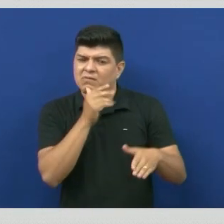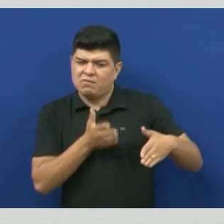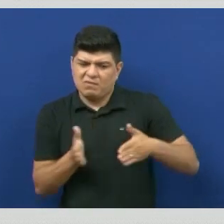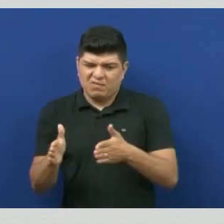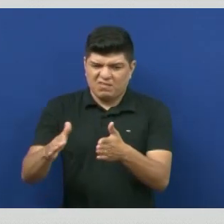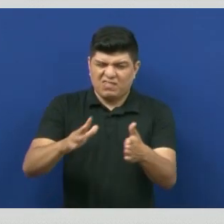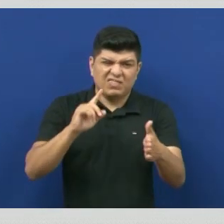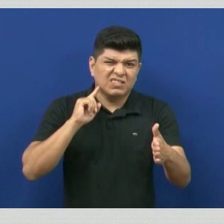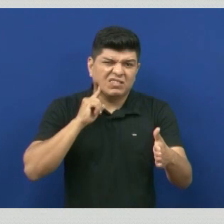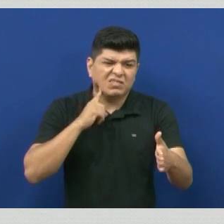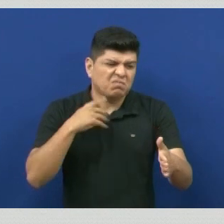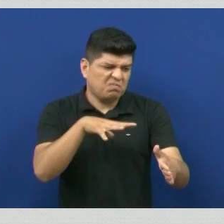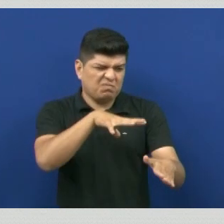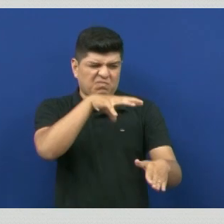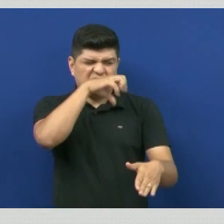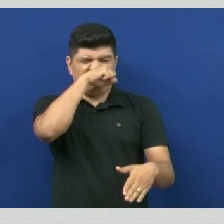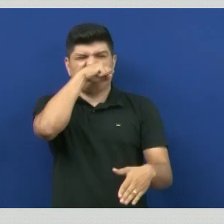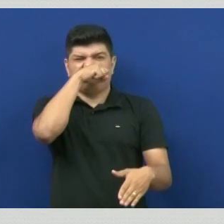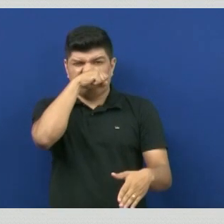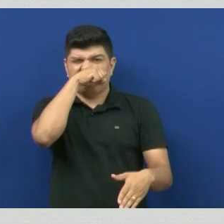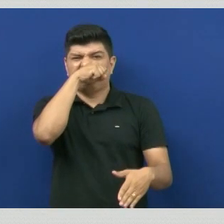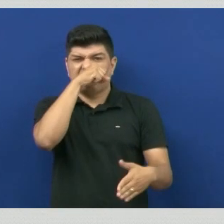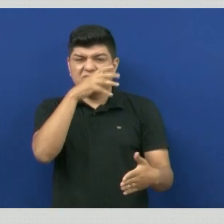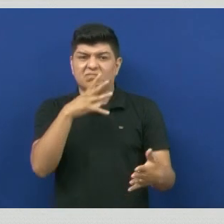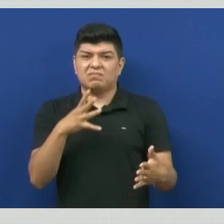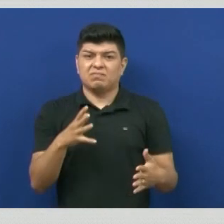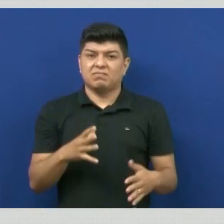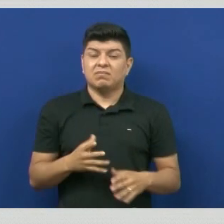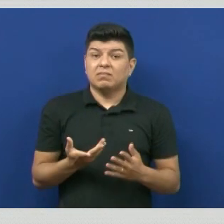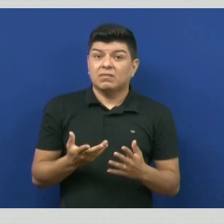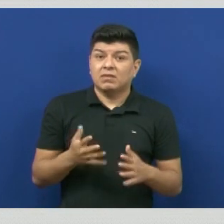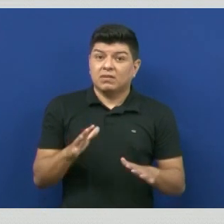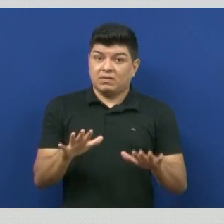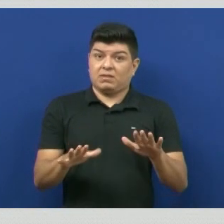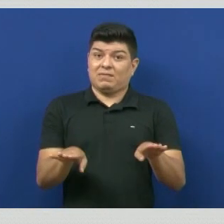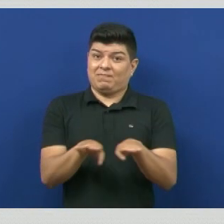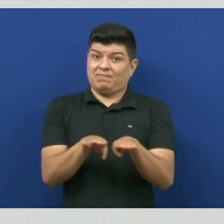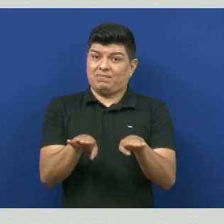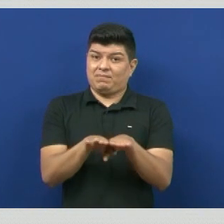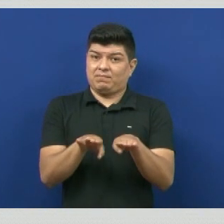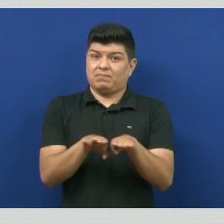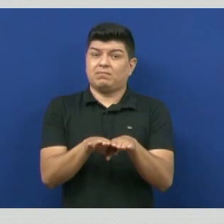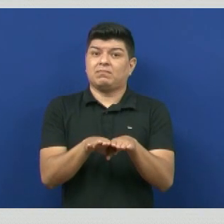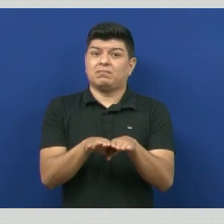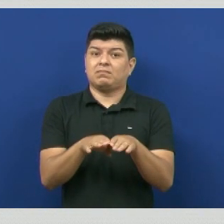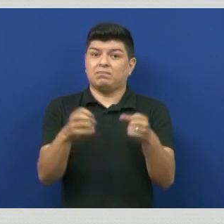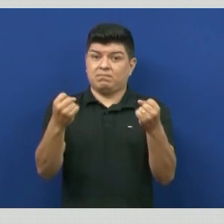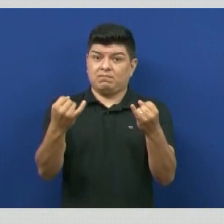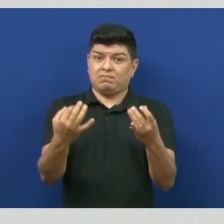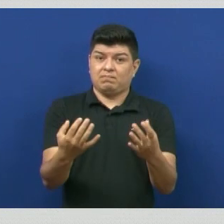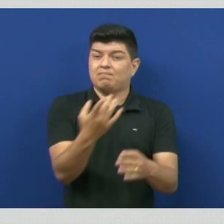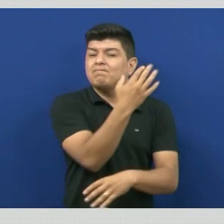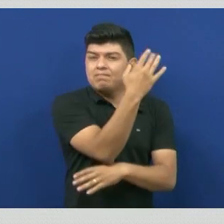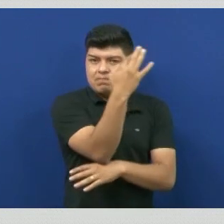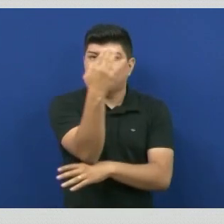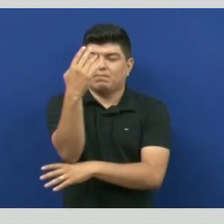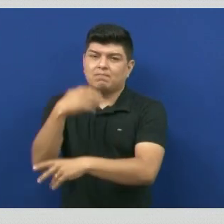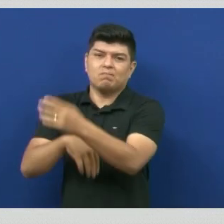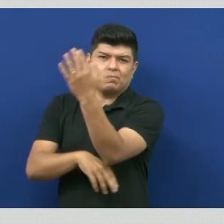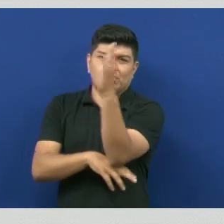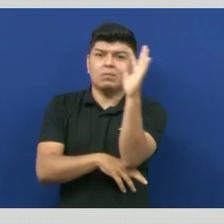logo sente o cheiro daquela poluição, daquele esgoto. Então isso também nos remonta às paisagens,